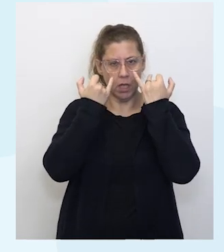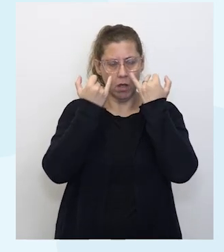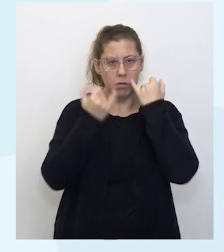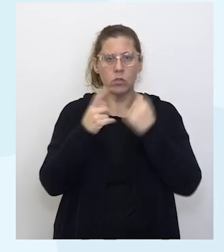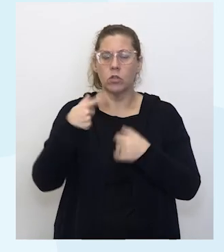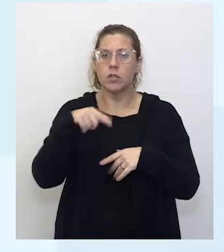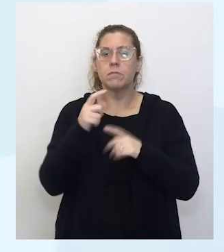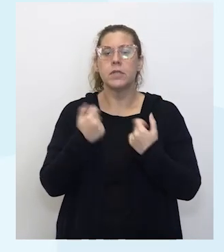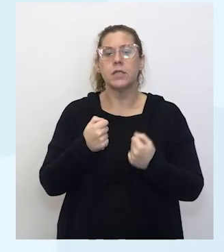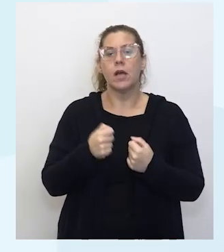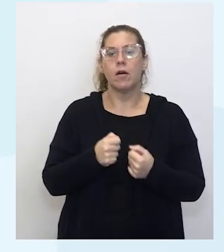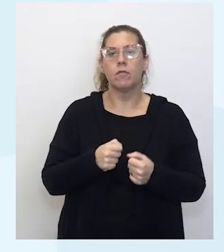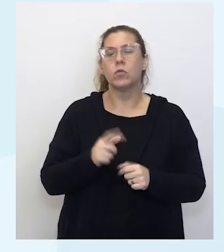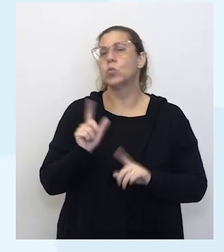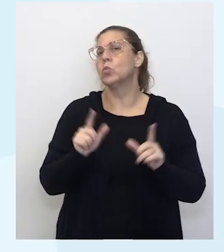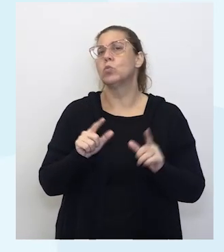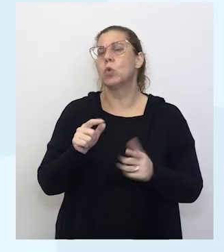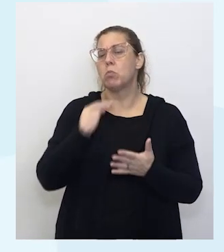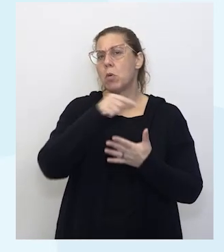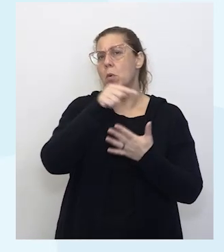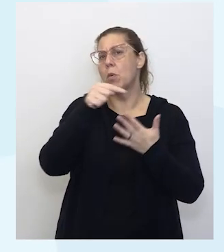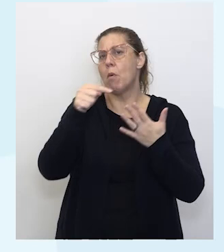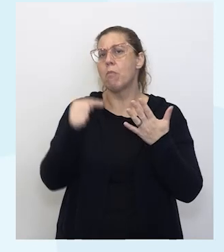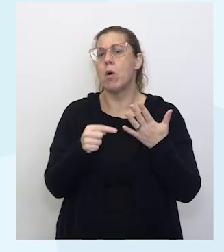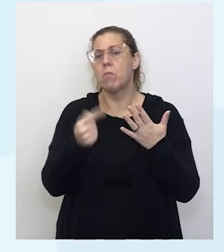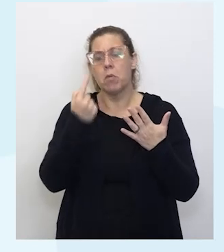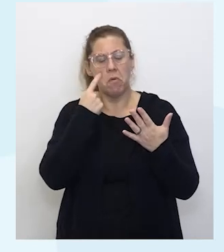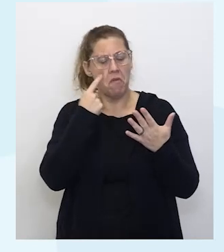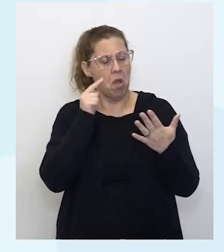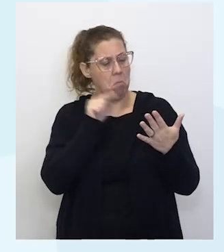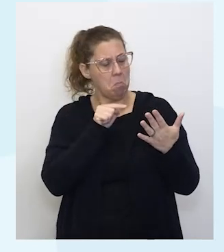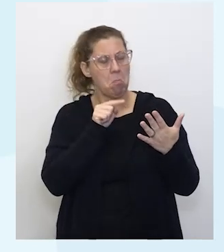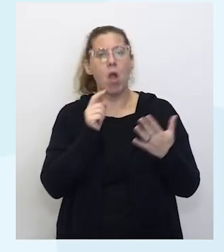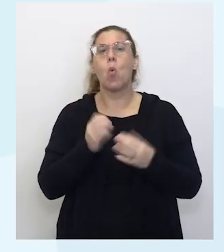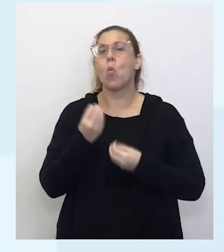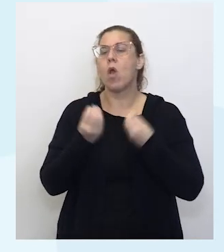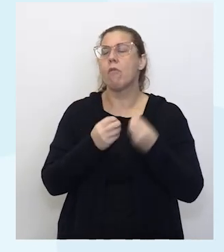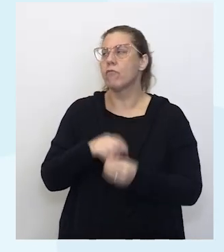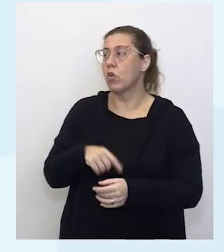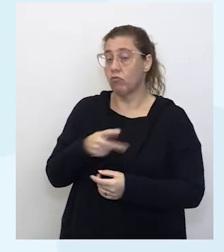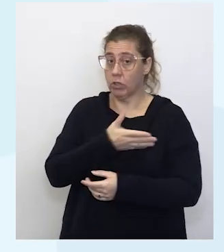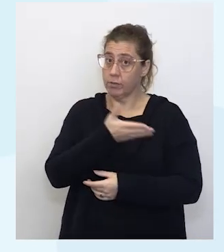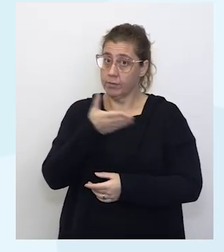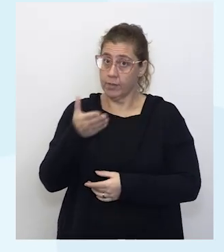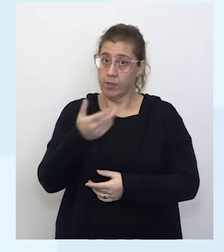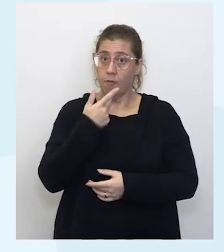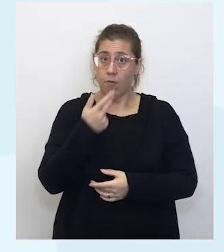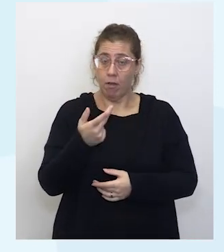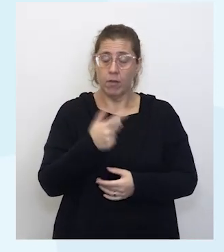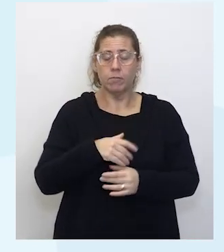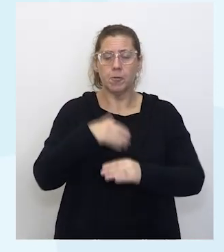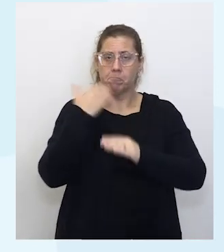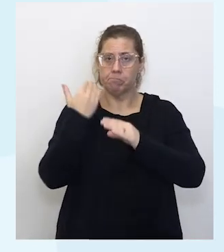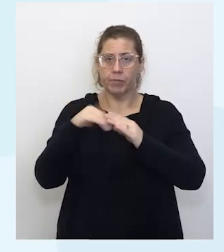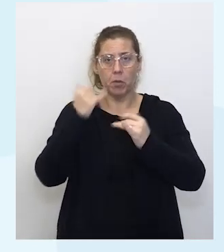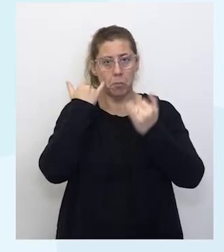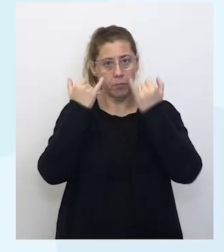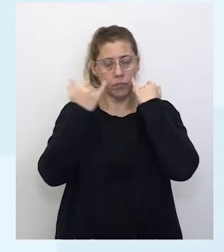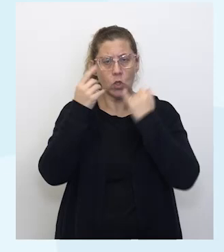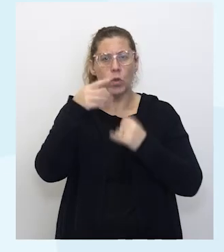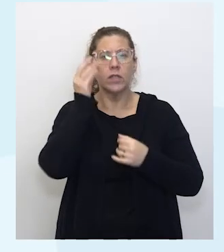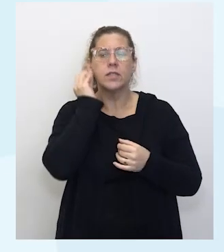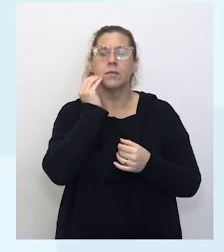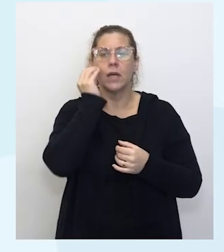nós precisamos de alguns dados, né, e esses dados nós vamos retirar de vocês. Né? Vocês vão aí informar a partir da sua